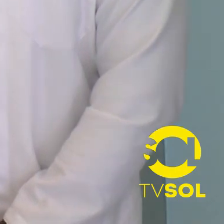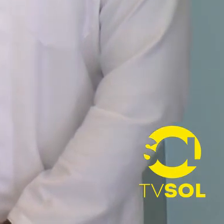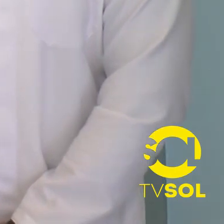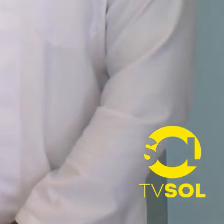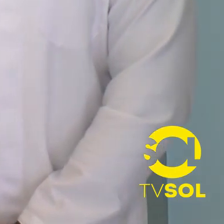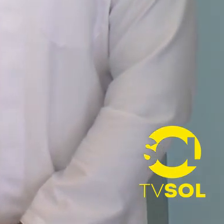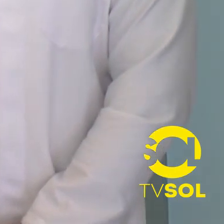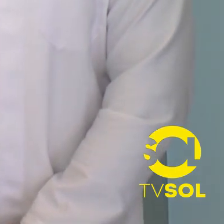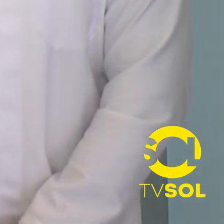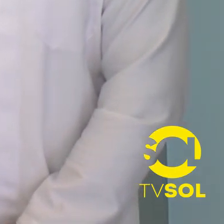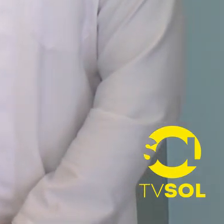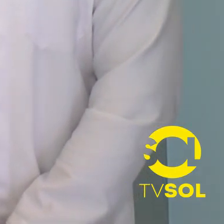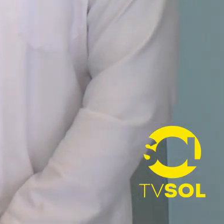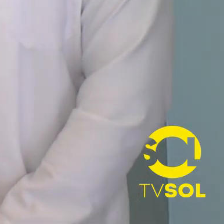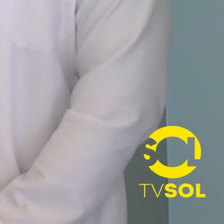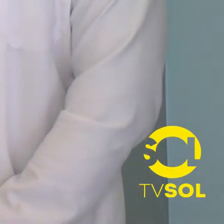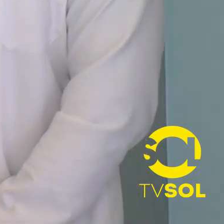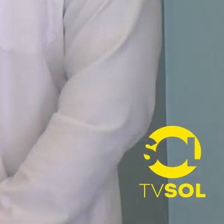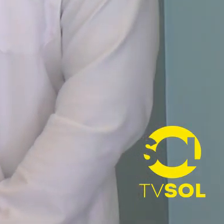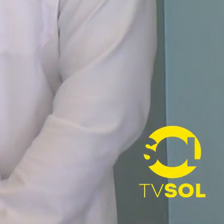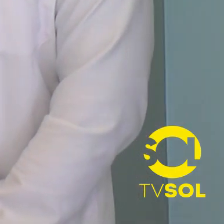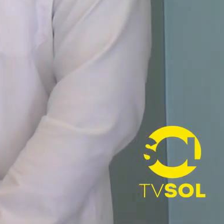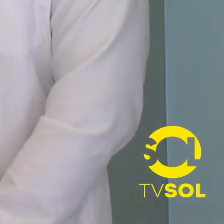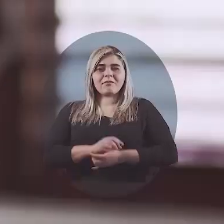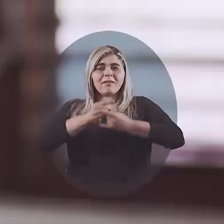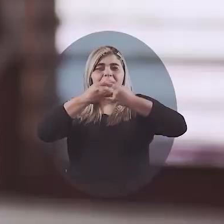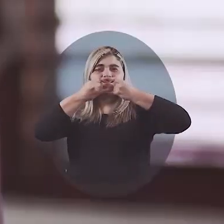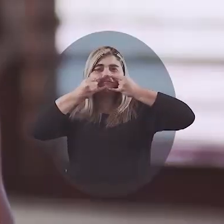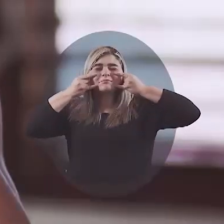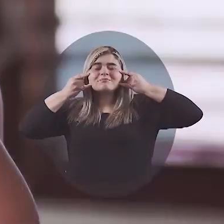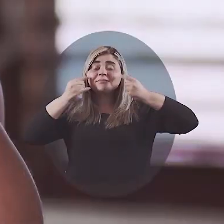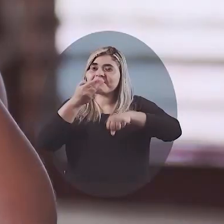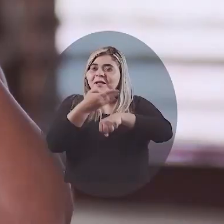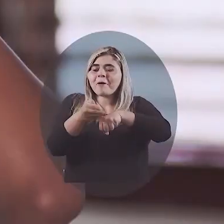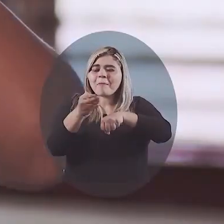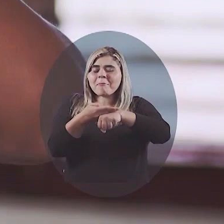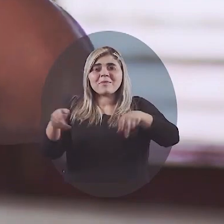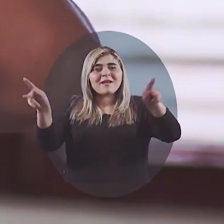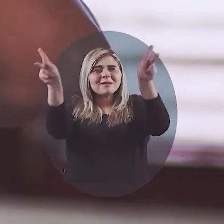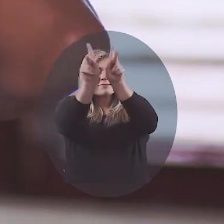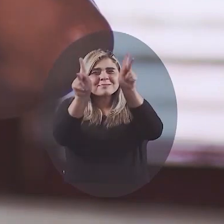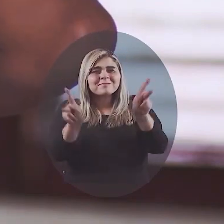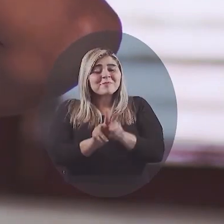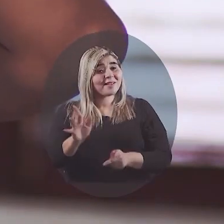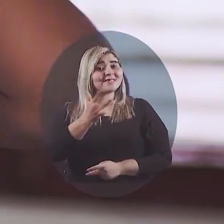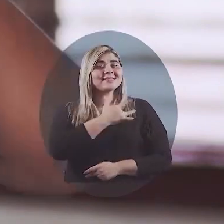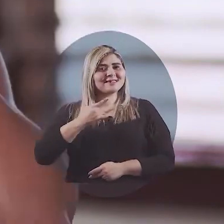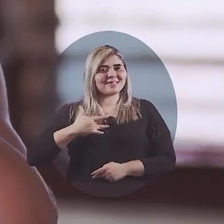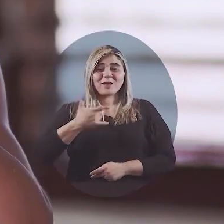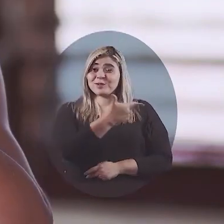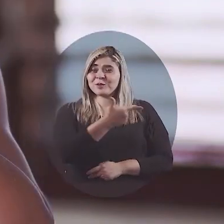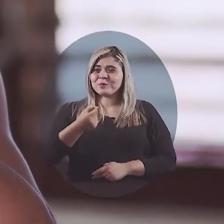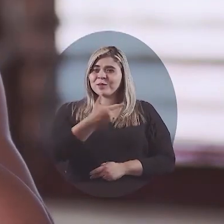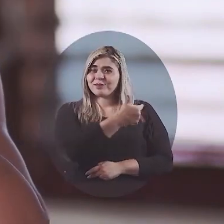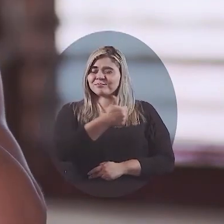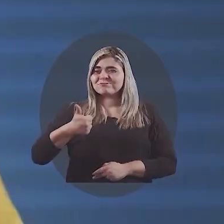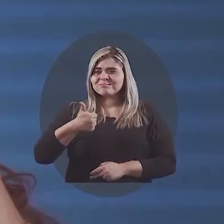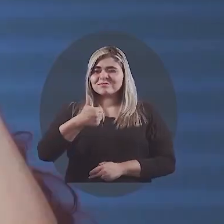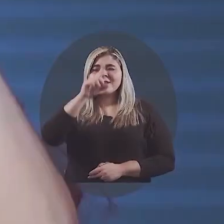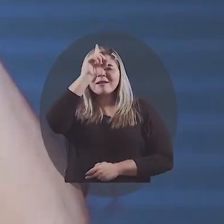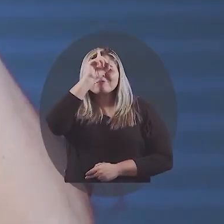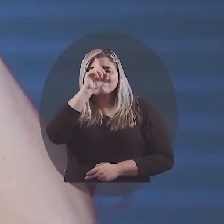fica aqui no centro de Patos, e fazer a sua doação. Vista branco para pedir paz e saúde em